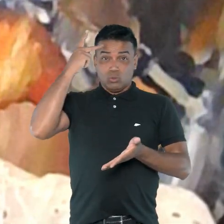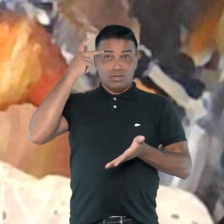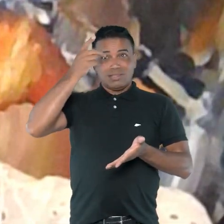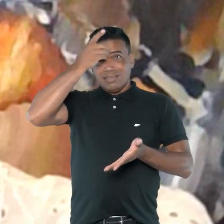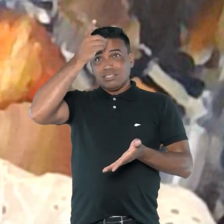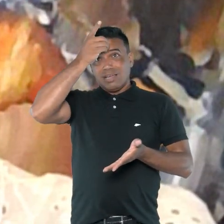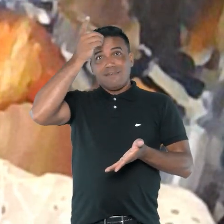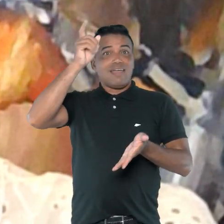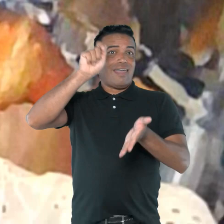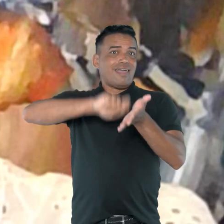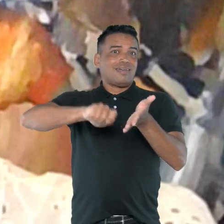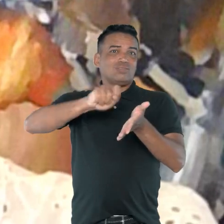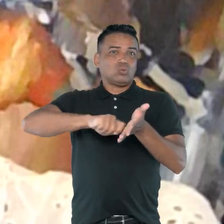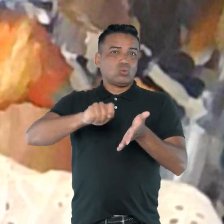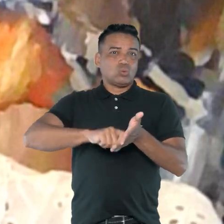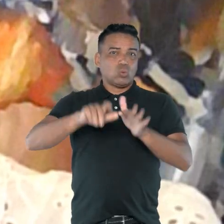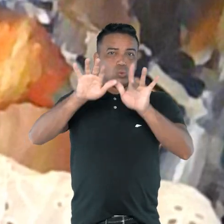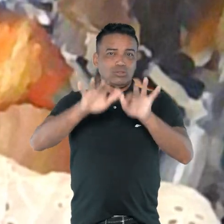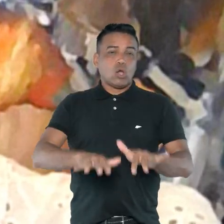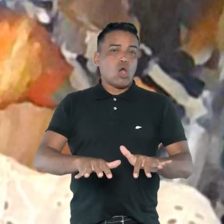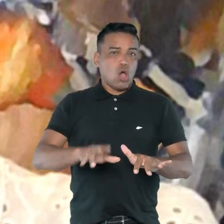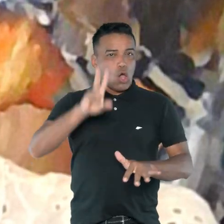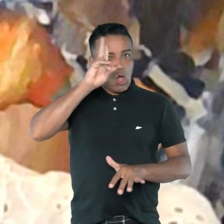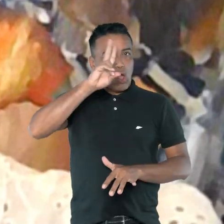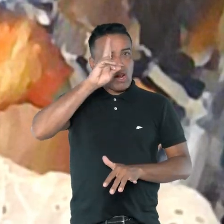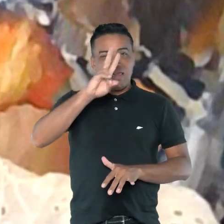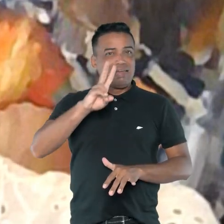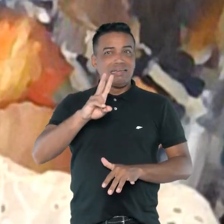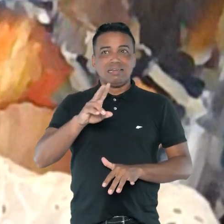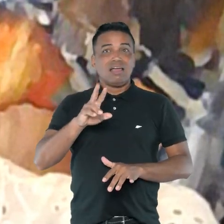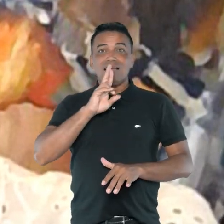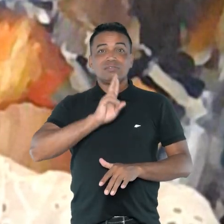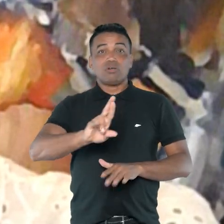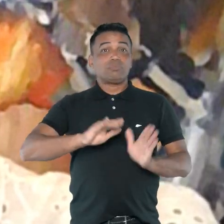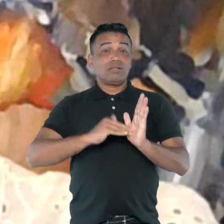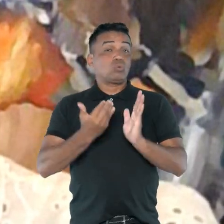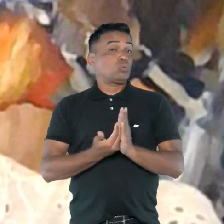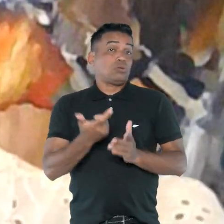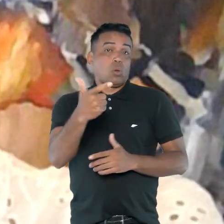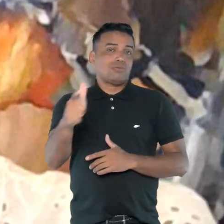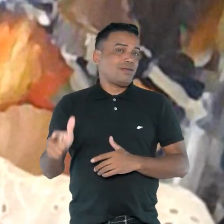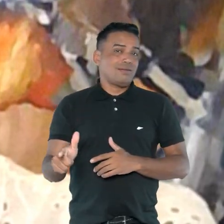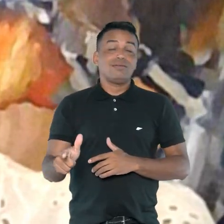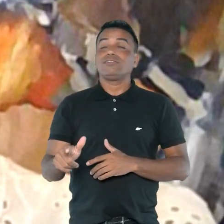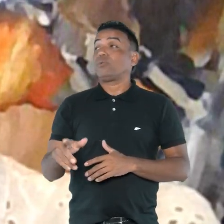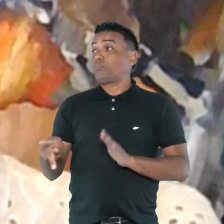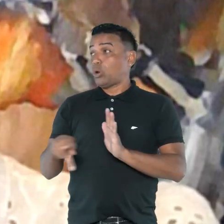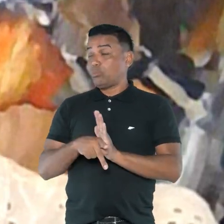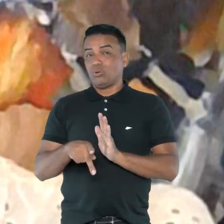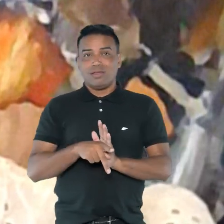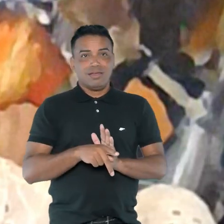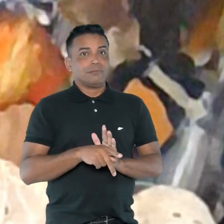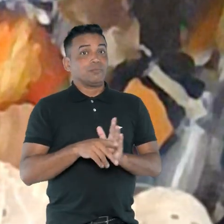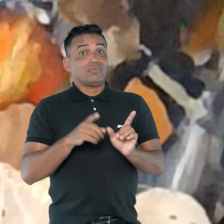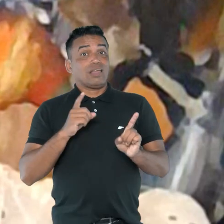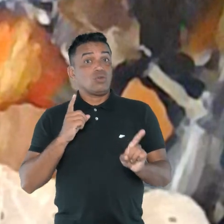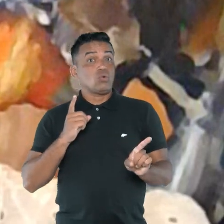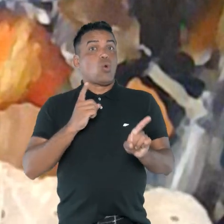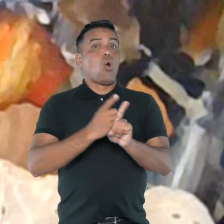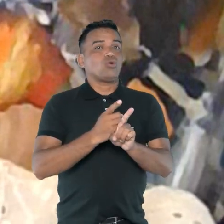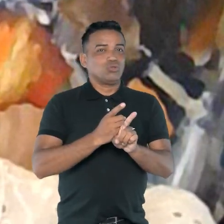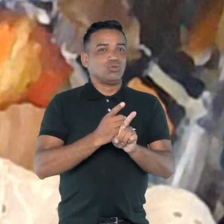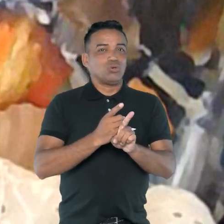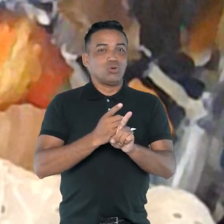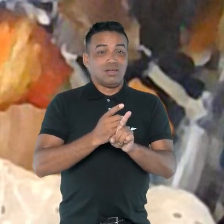tudo. Então, eu acho, você tinha bem falado nos bastidores que a obra é um encontro do escritor com o